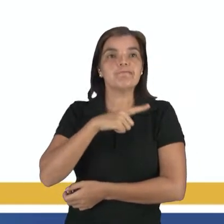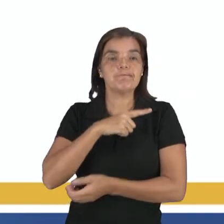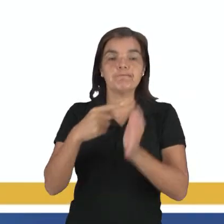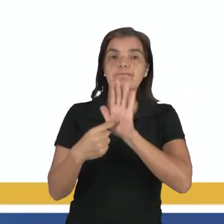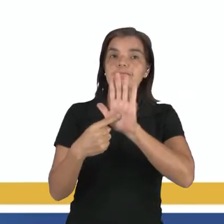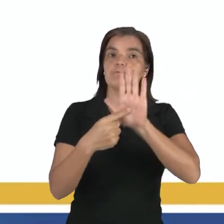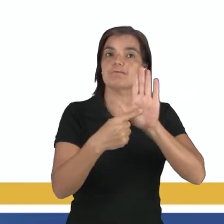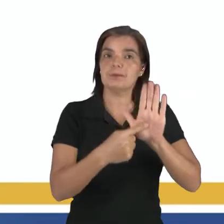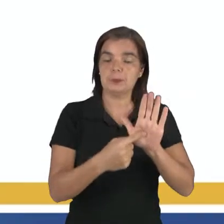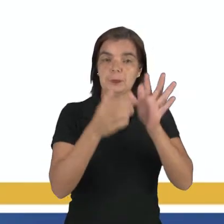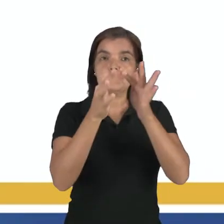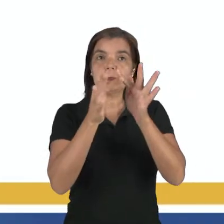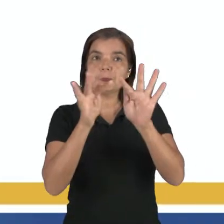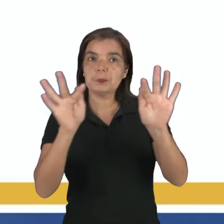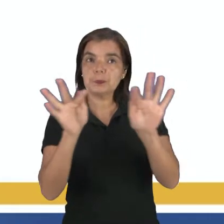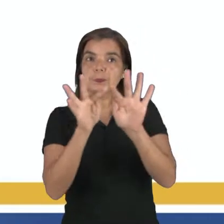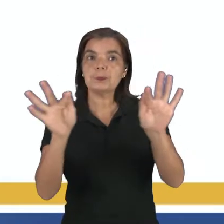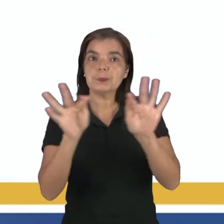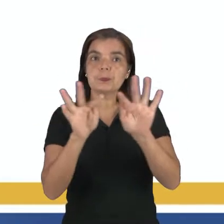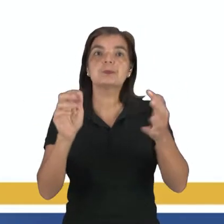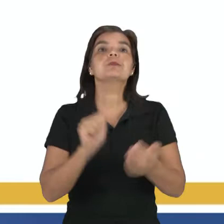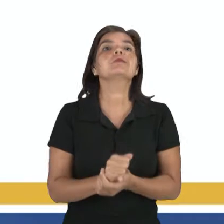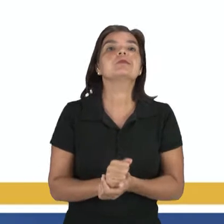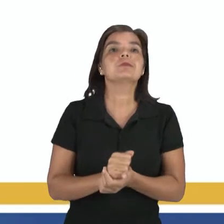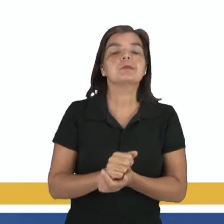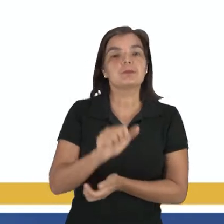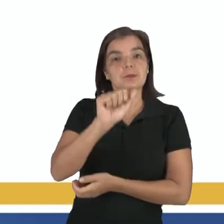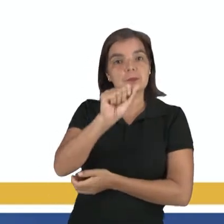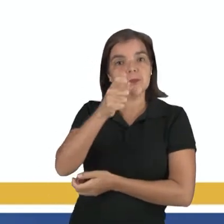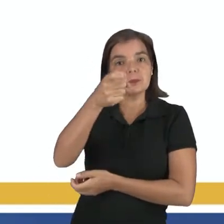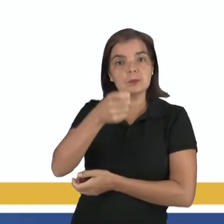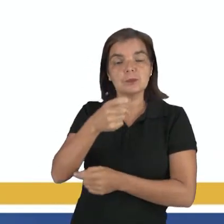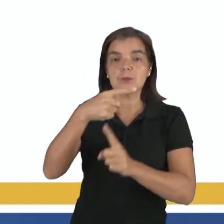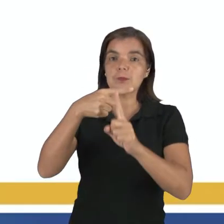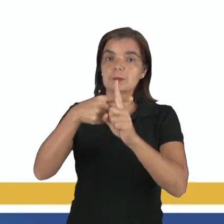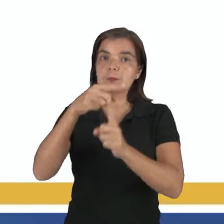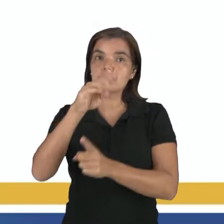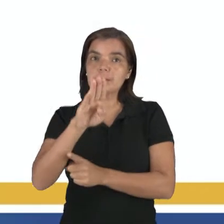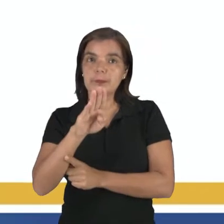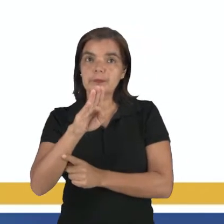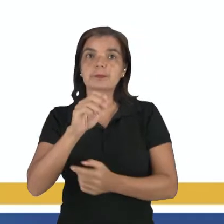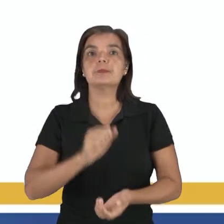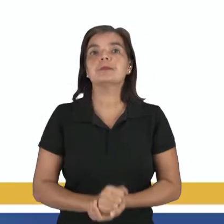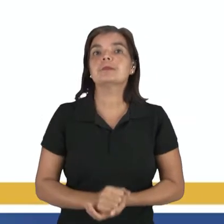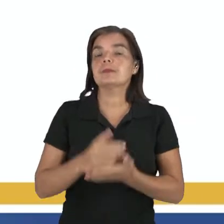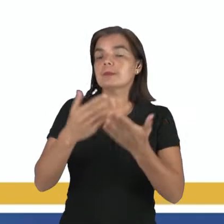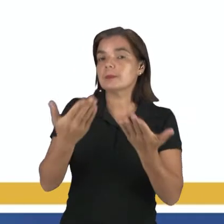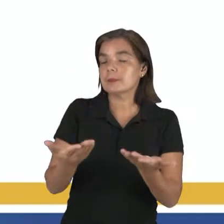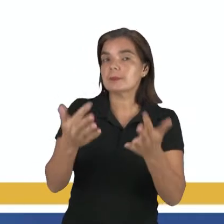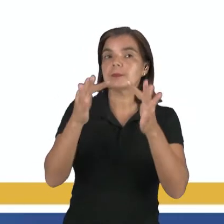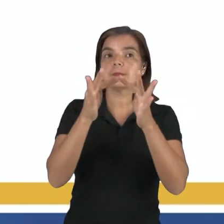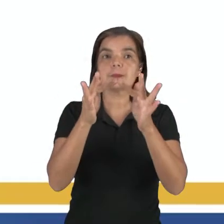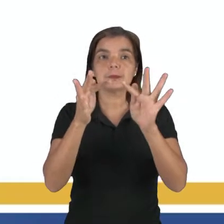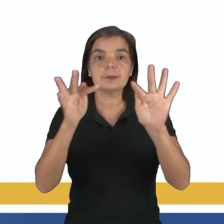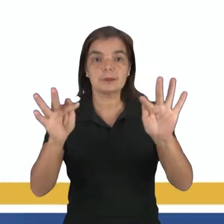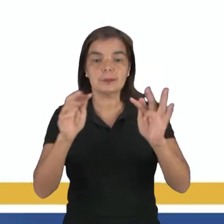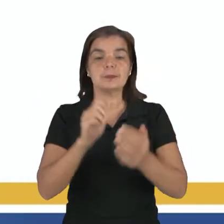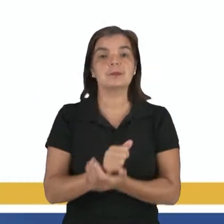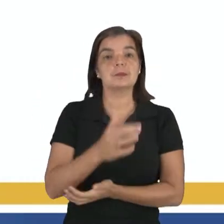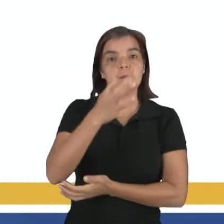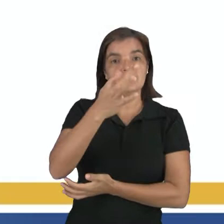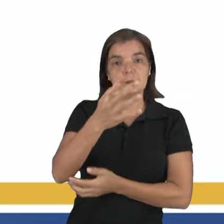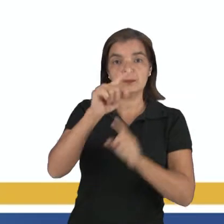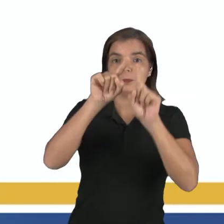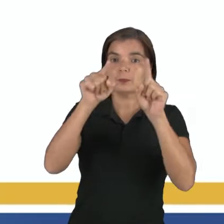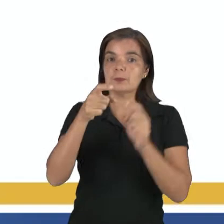numéricos obtidos de expressões algébricas do tipo ax mais b, constituindo